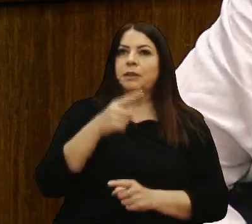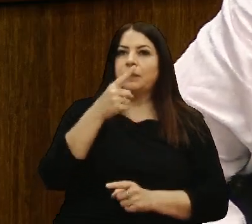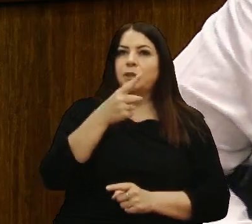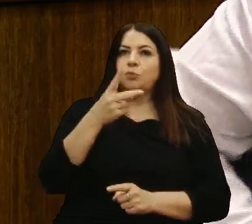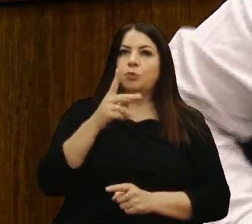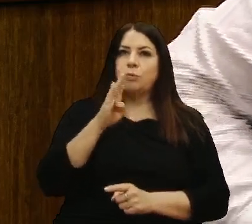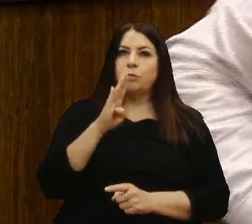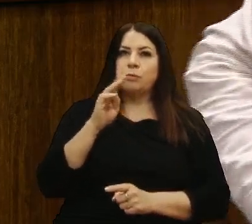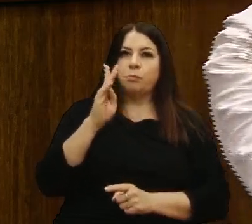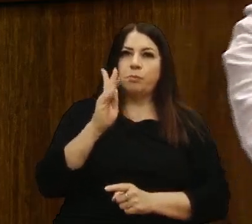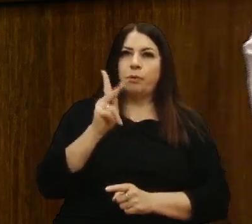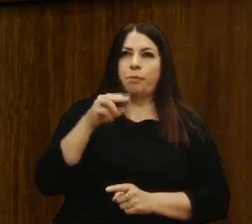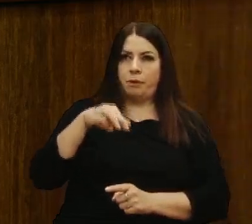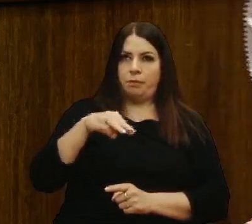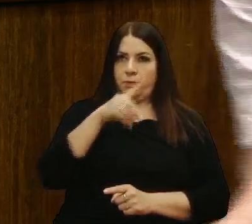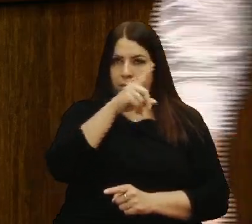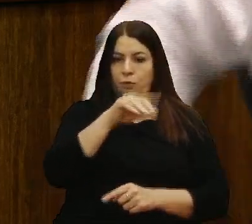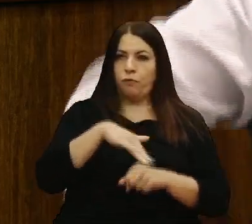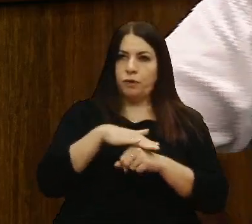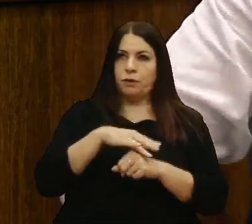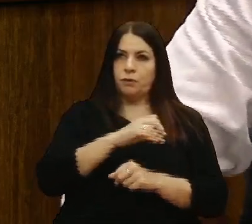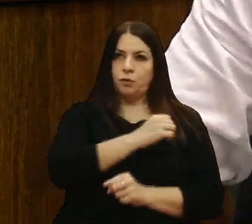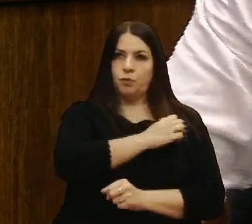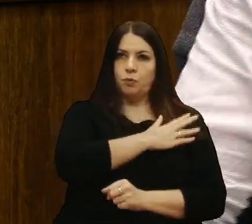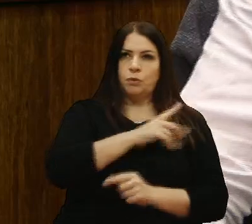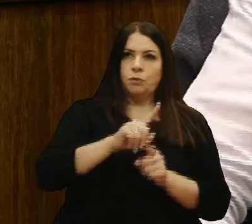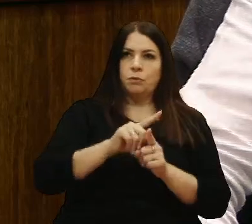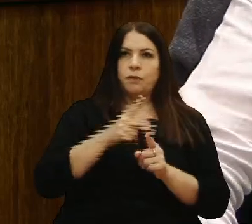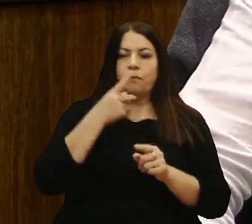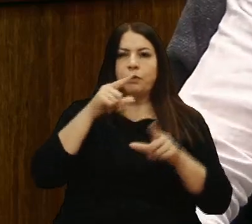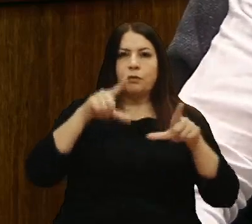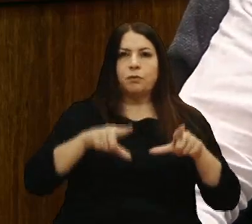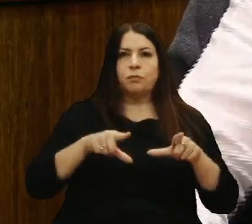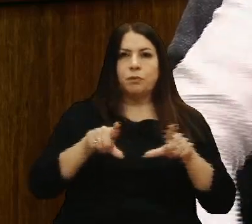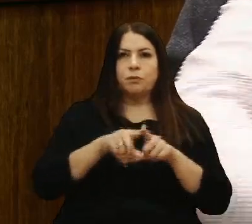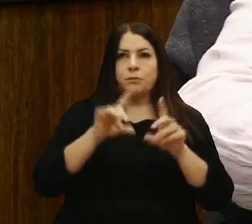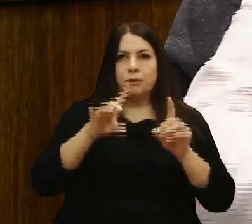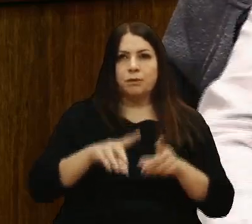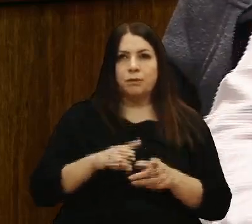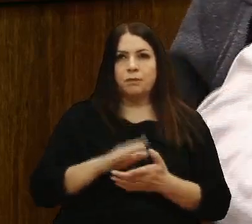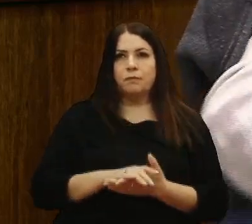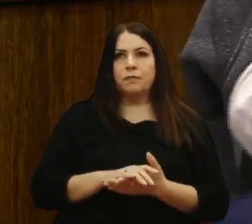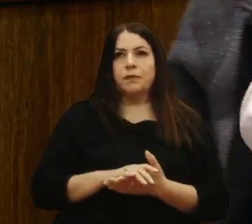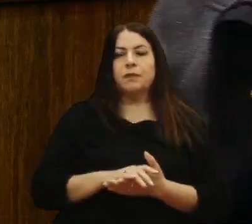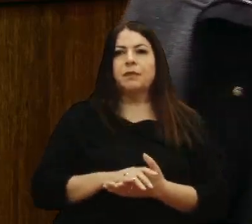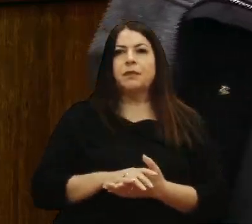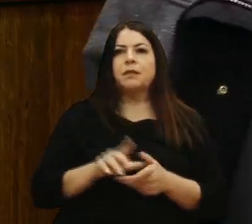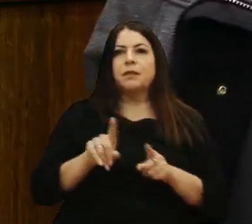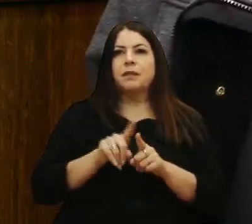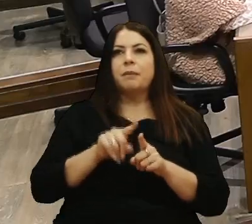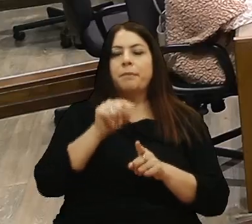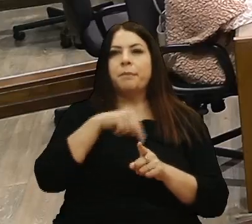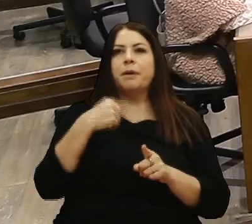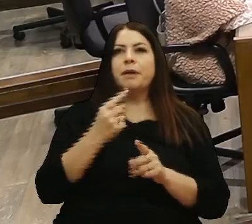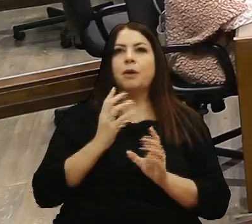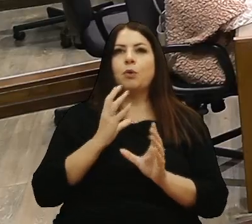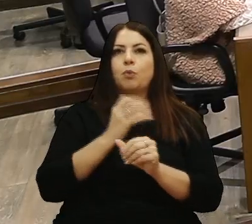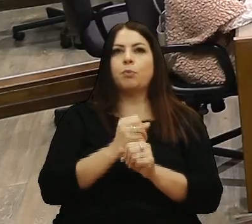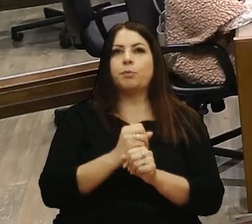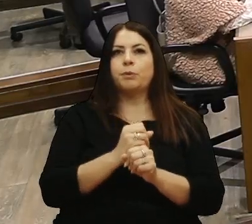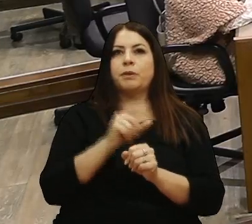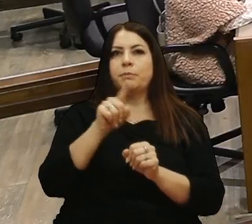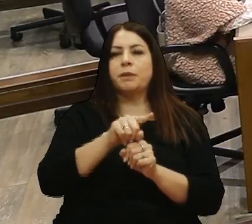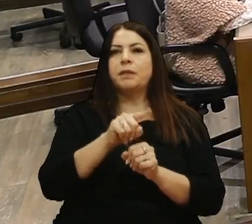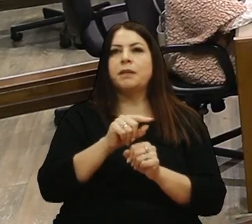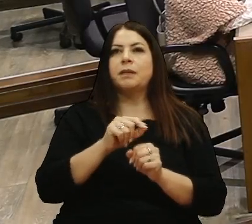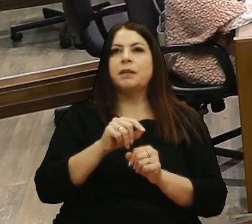Batalhão conversando com o comandante e eu falei a respeito de um local específico, que é a companhia que tem aqui, para concluir, senhor presidente, é a companhia que tem